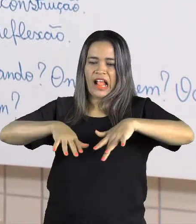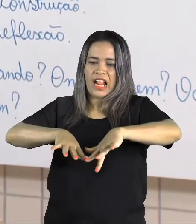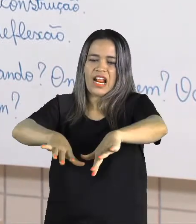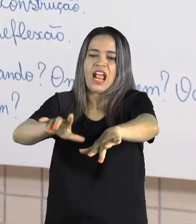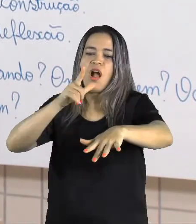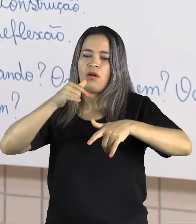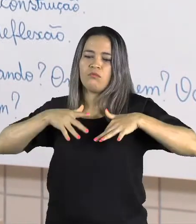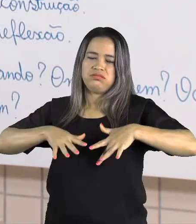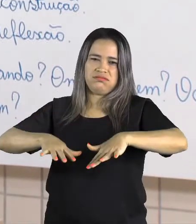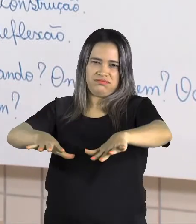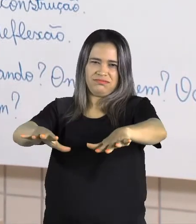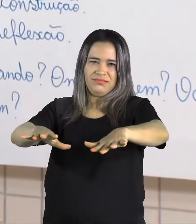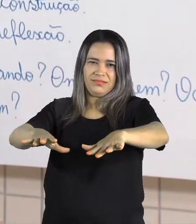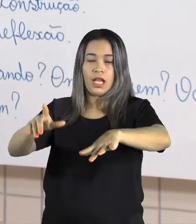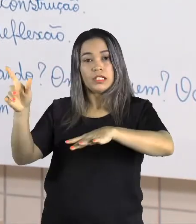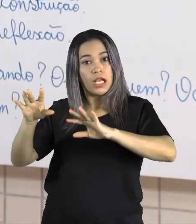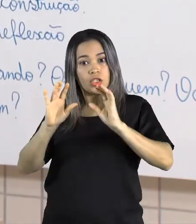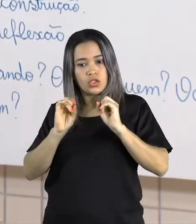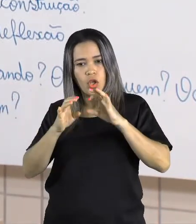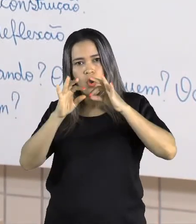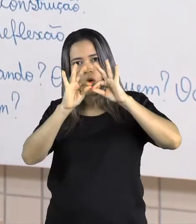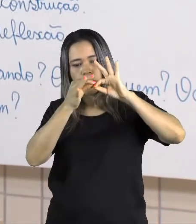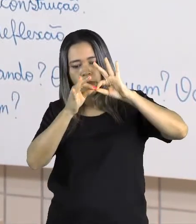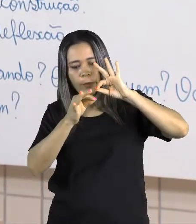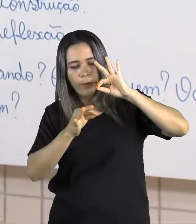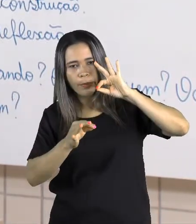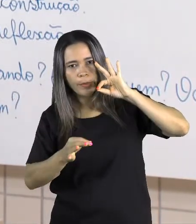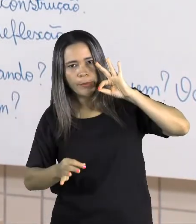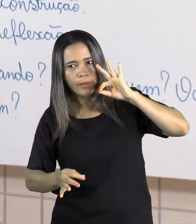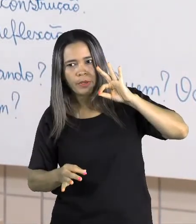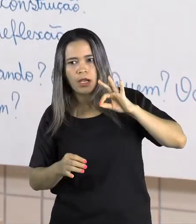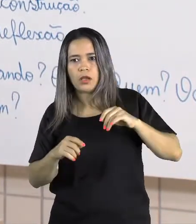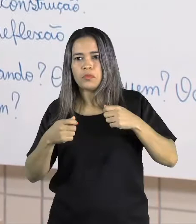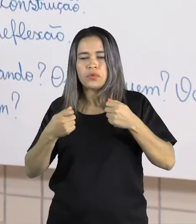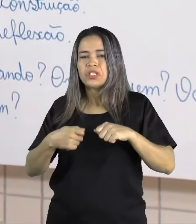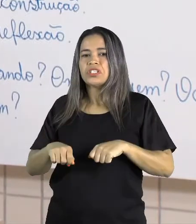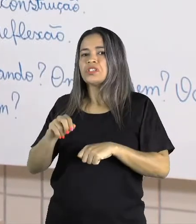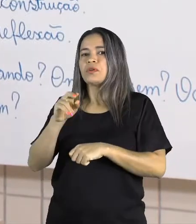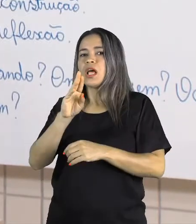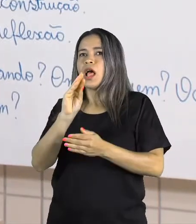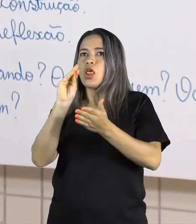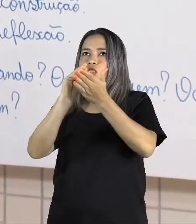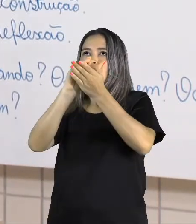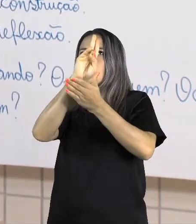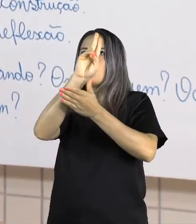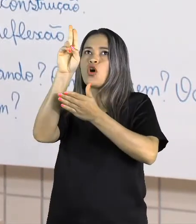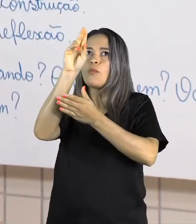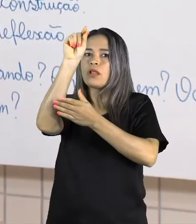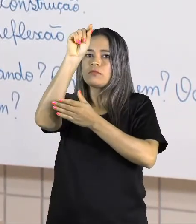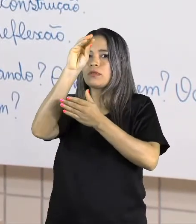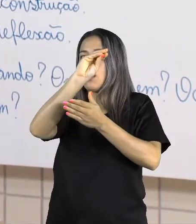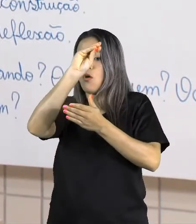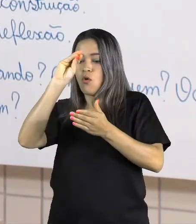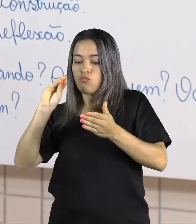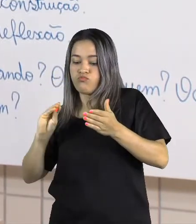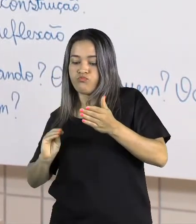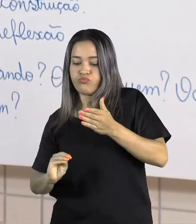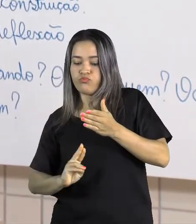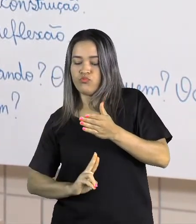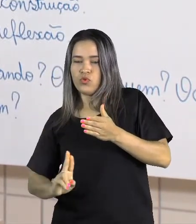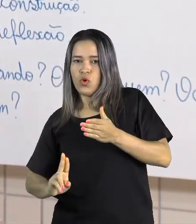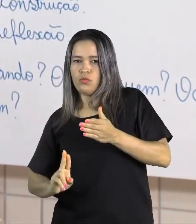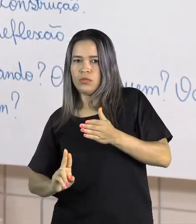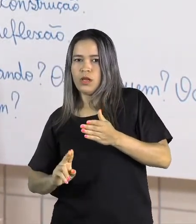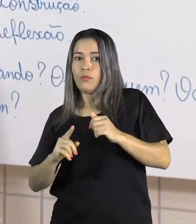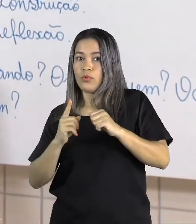tipo de relato, só que você não põe nome, nem data, você coloca no final. Quando você termina, porque isso aqui é uma pesquisa